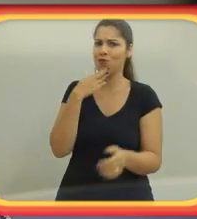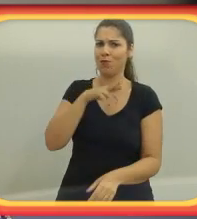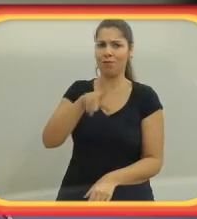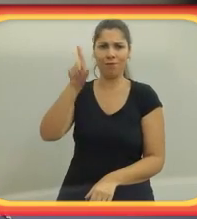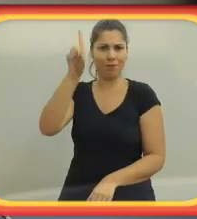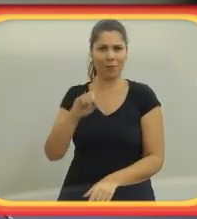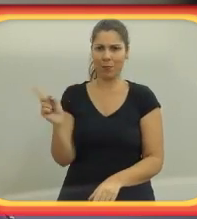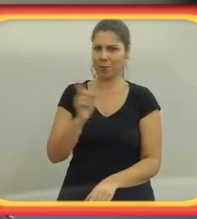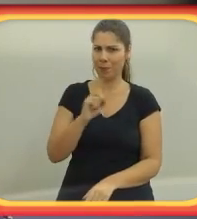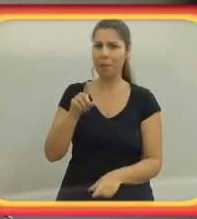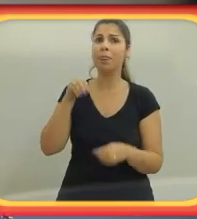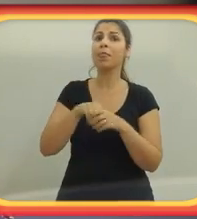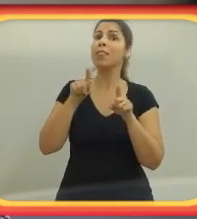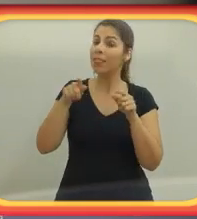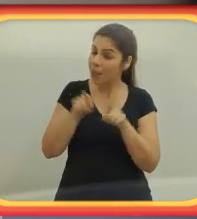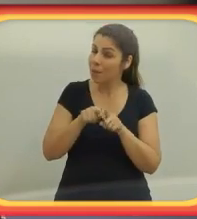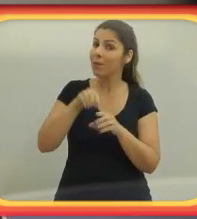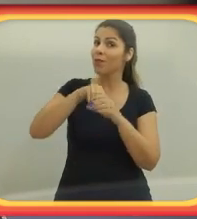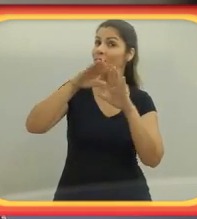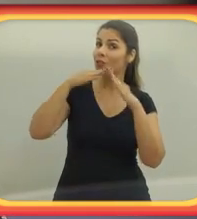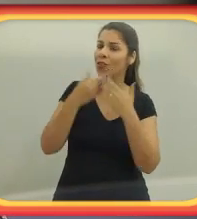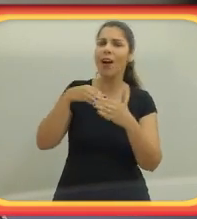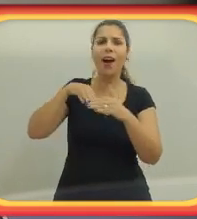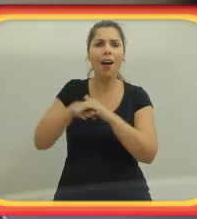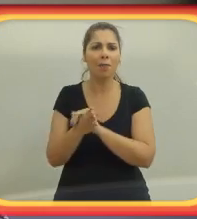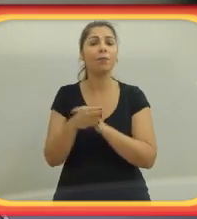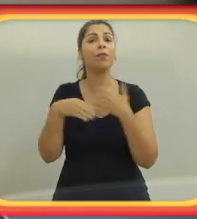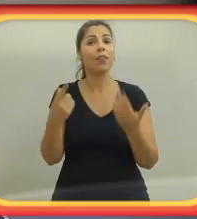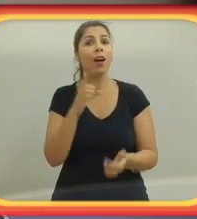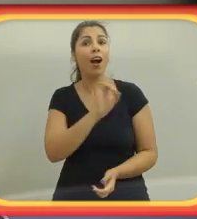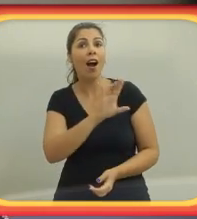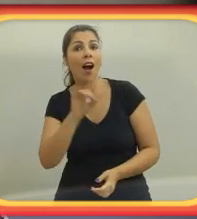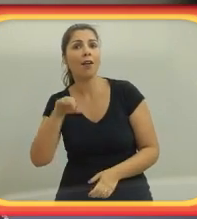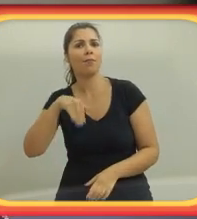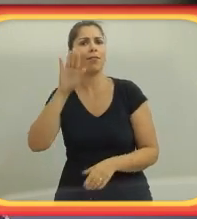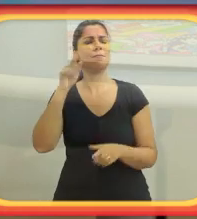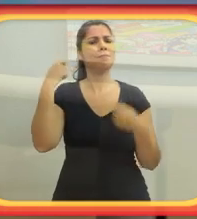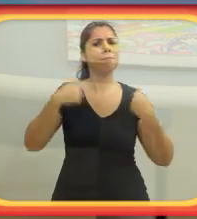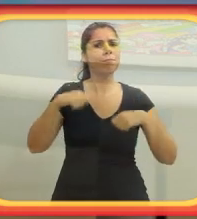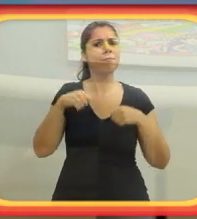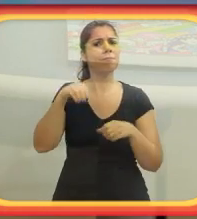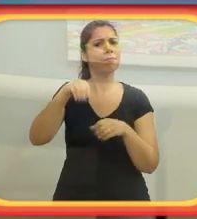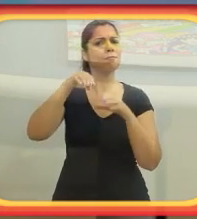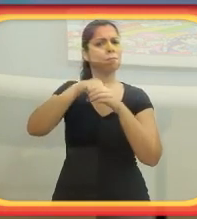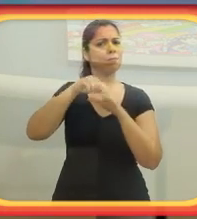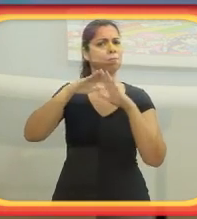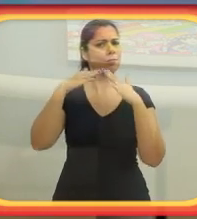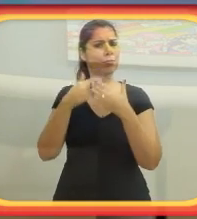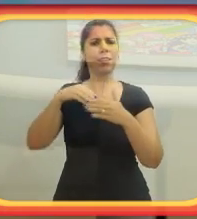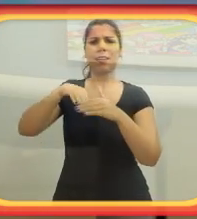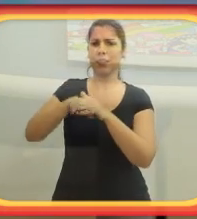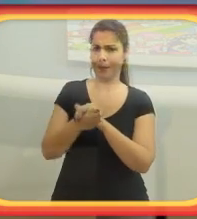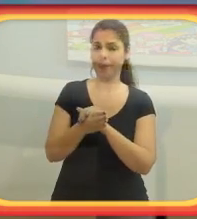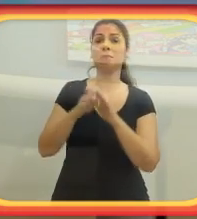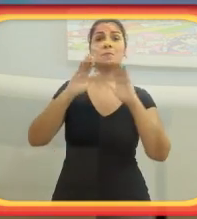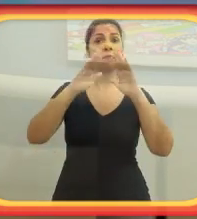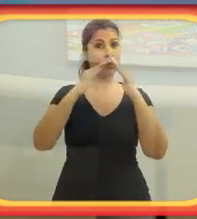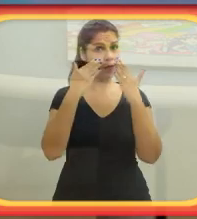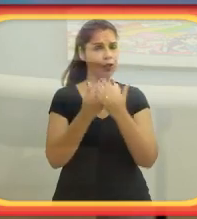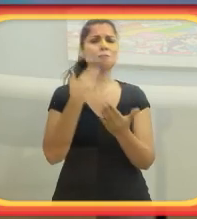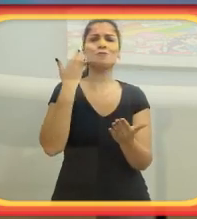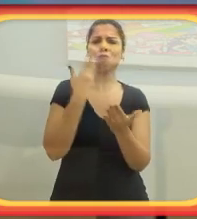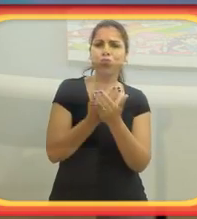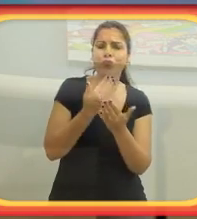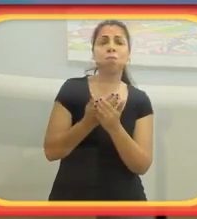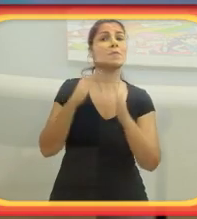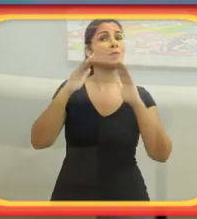ao aluno, não esse aluno novo com qualquer tipo de deficiência que tem que se adaptar à escola. Então, cada vez mais é preciso